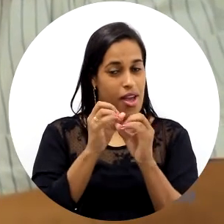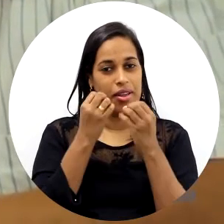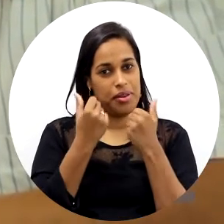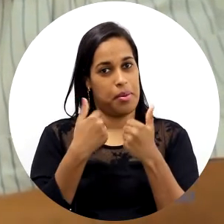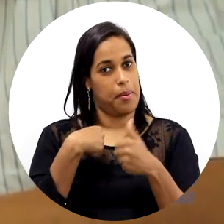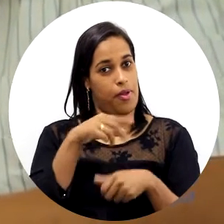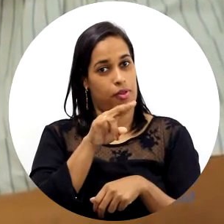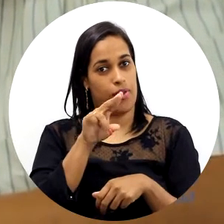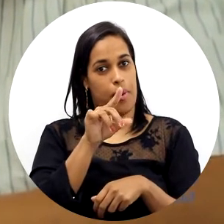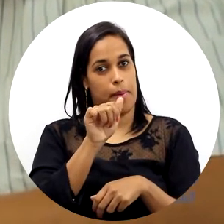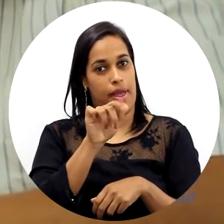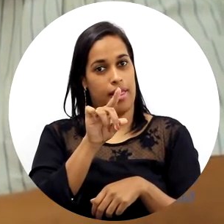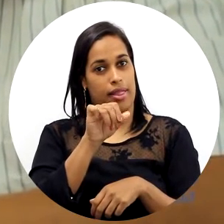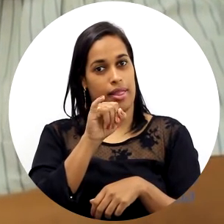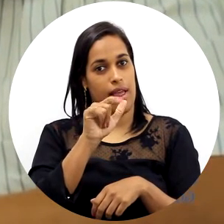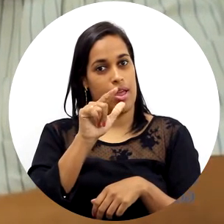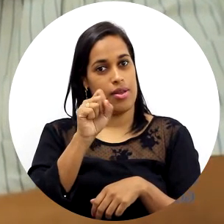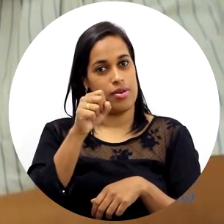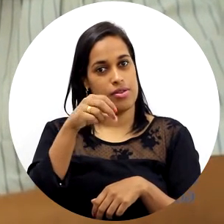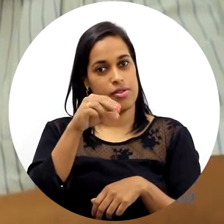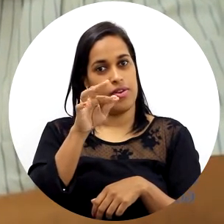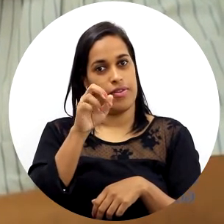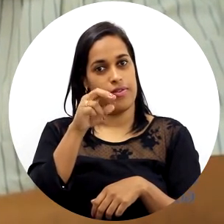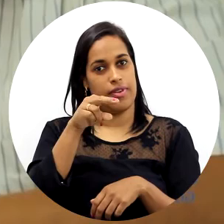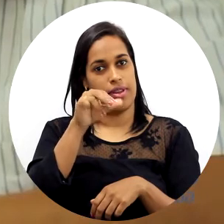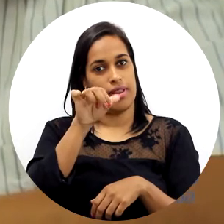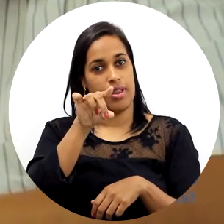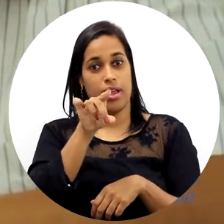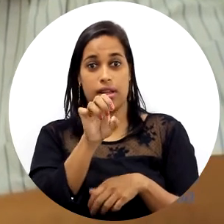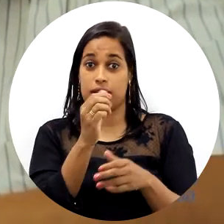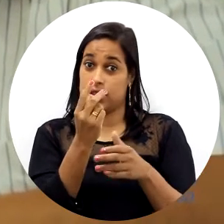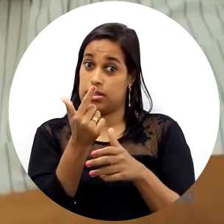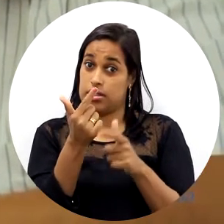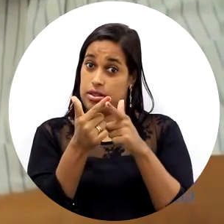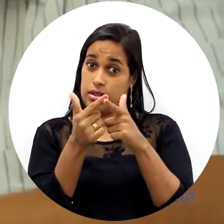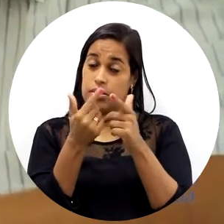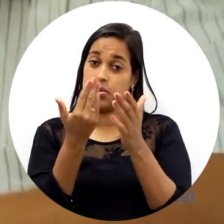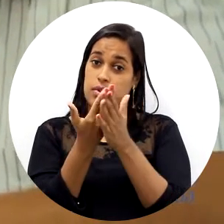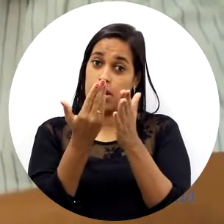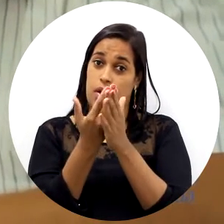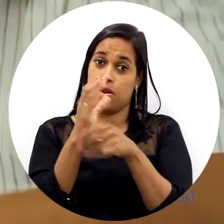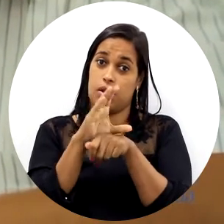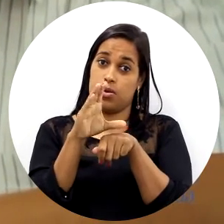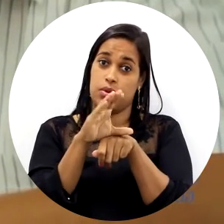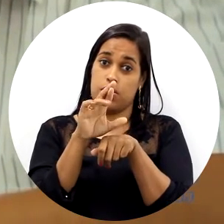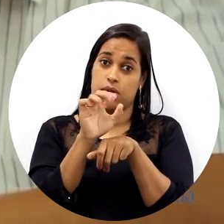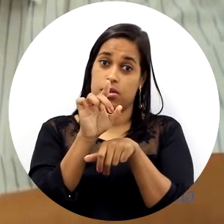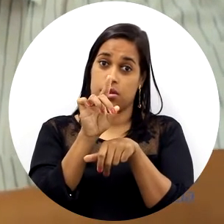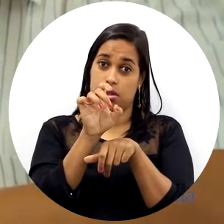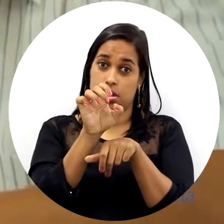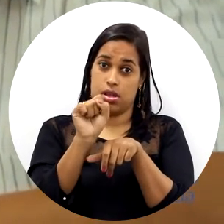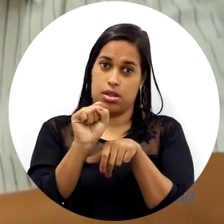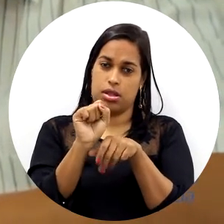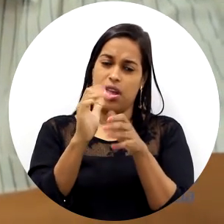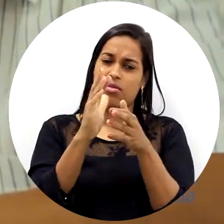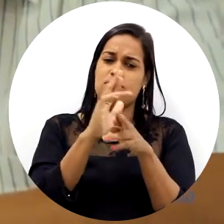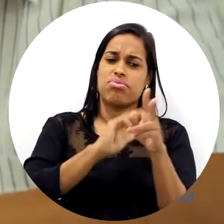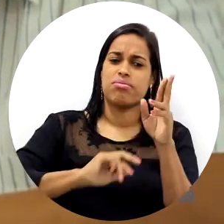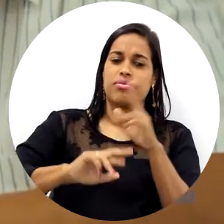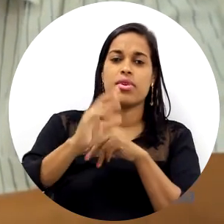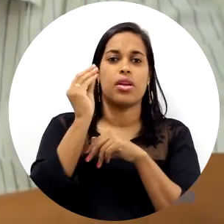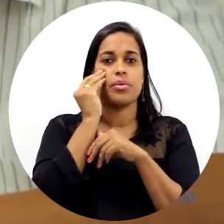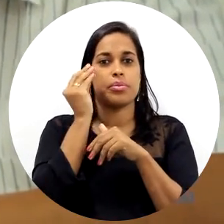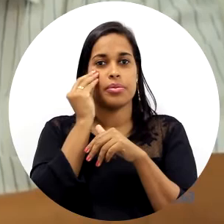Olá pessoal, meu nome é Dailson Fernandes, estamos juntos agora para a nossa segunda aula do curso de redes. Semana passada nós falamos em diversos aspectos